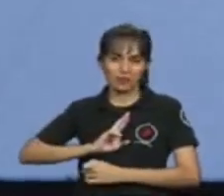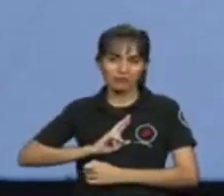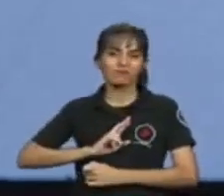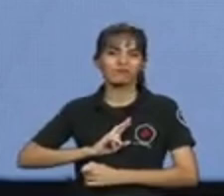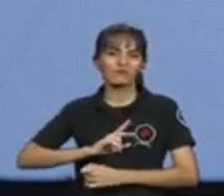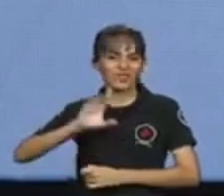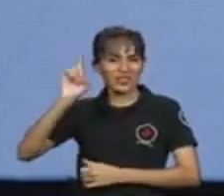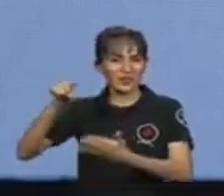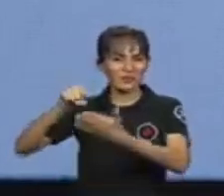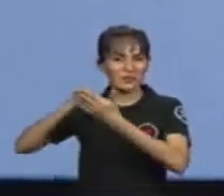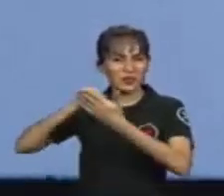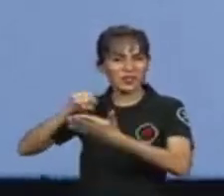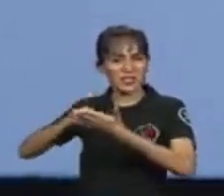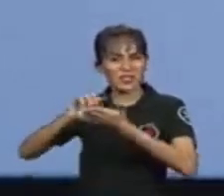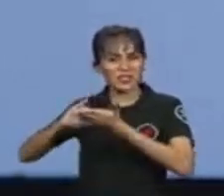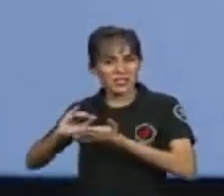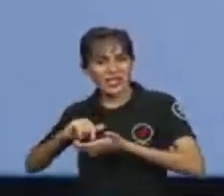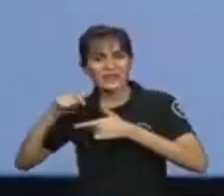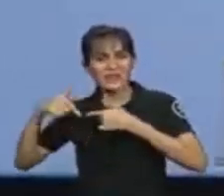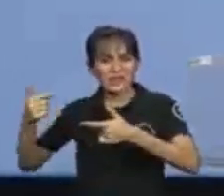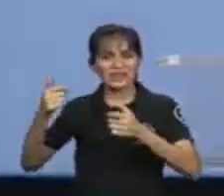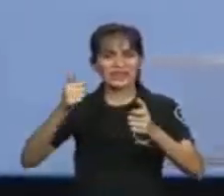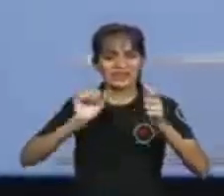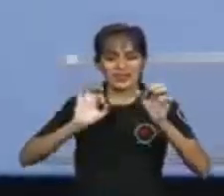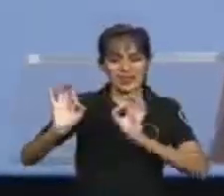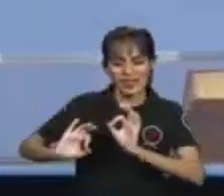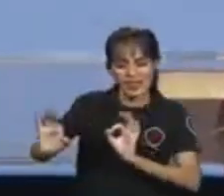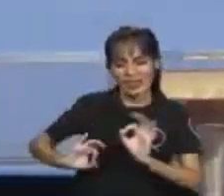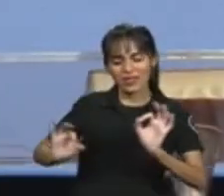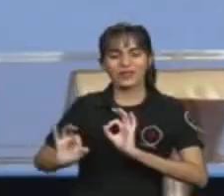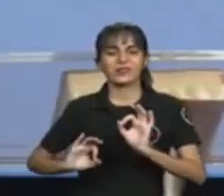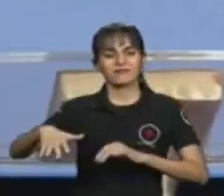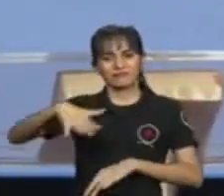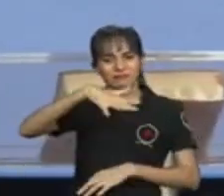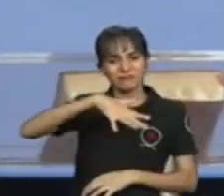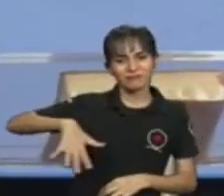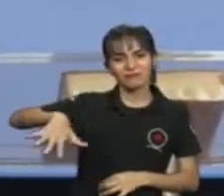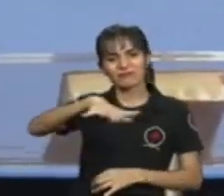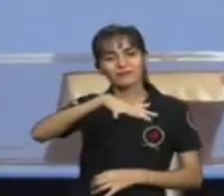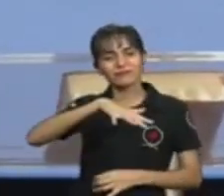nos mostrando e tirando e fazendo a sua faxina espiritual dentro daquele lugar.